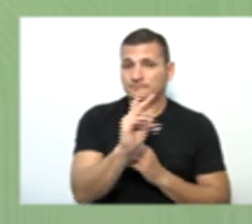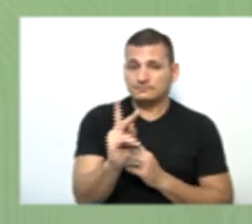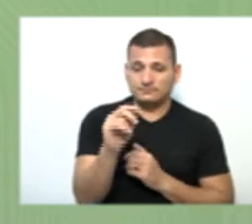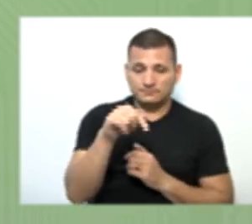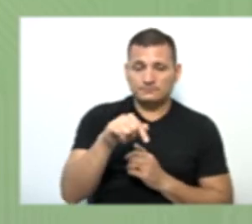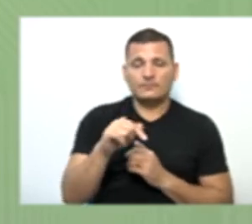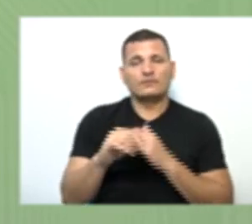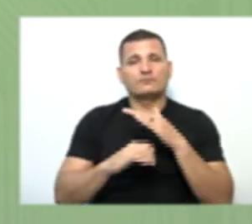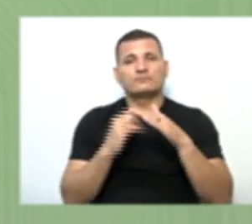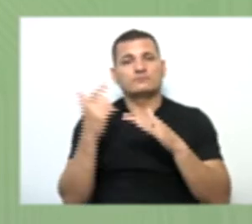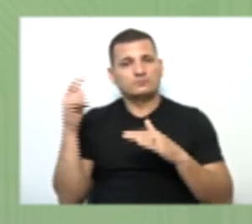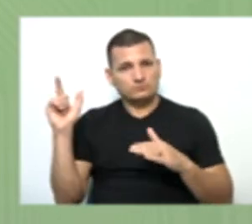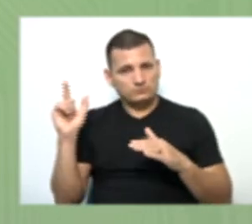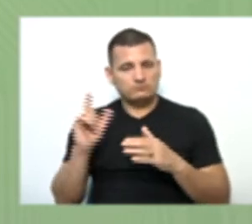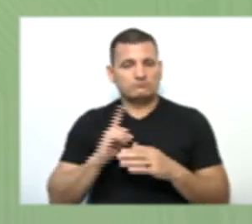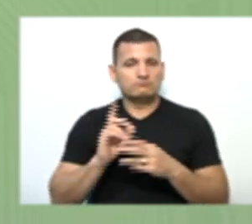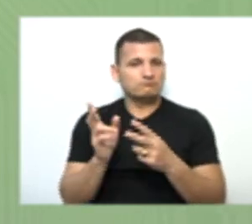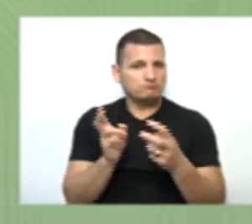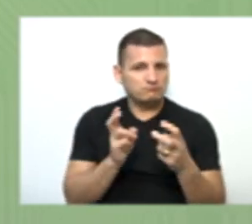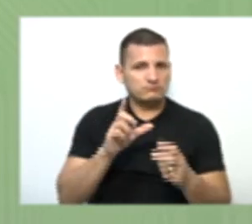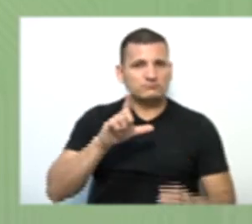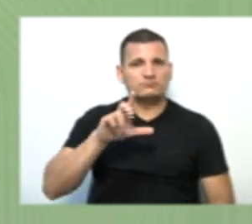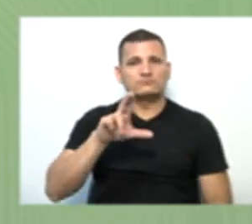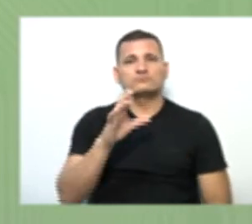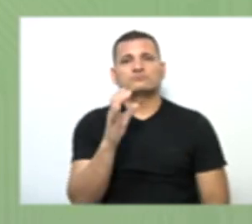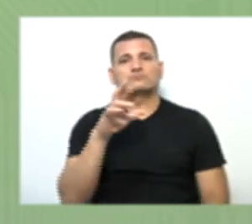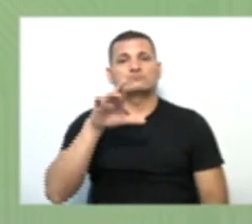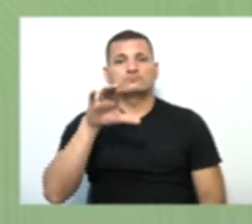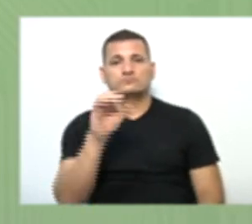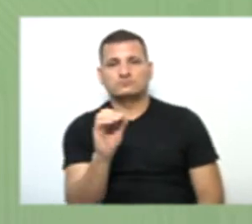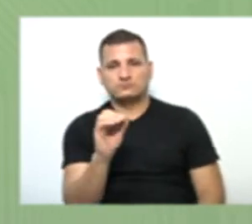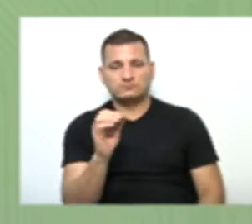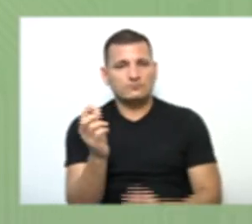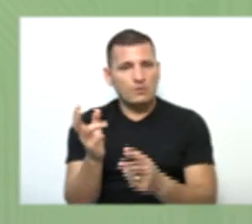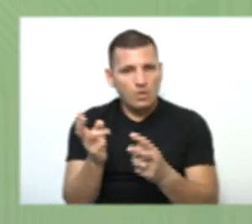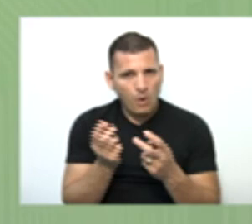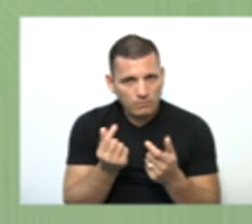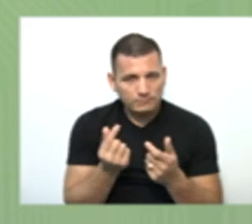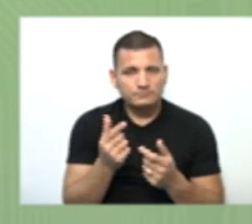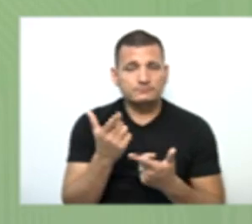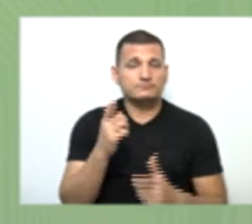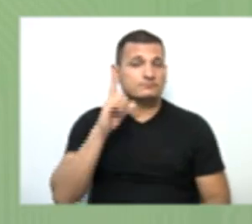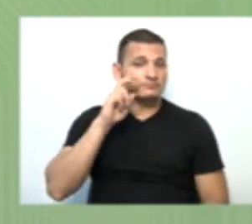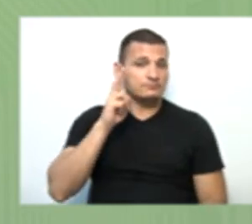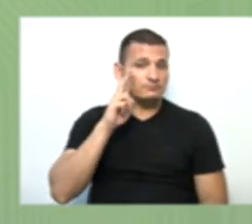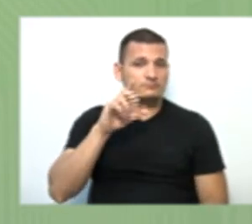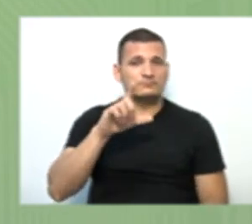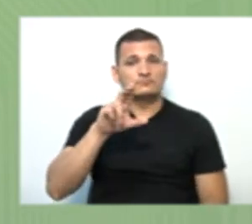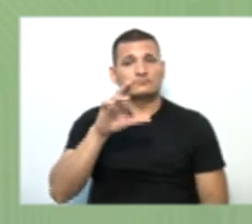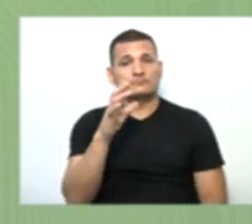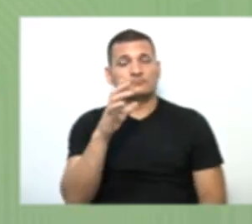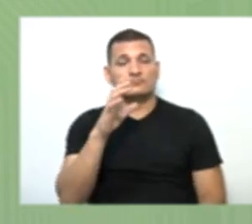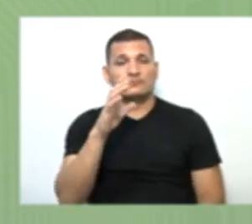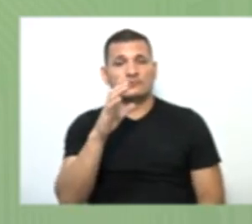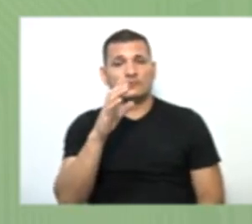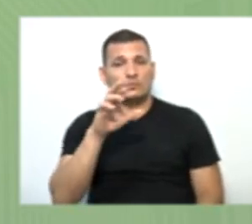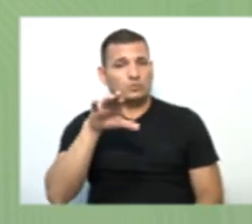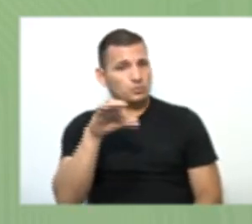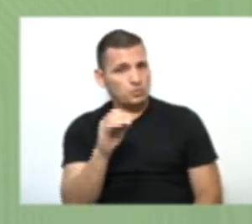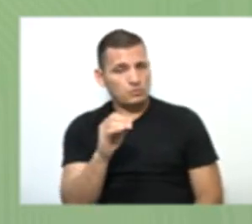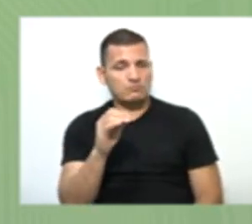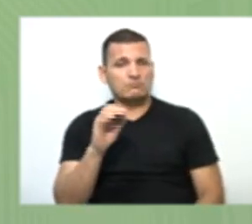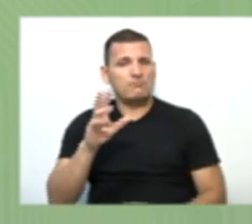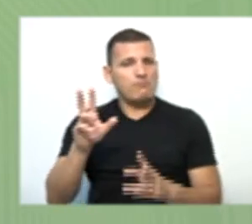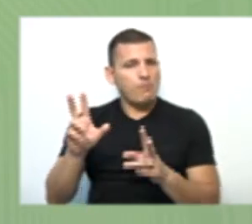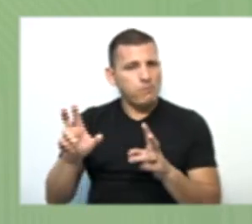temos lucro. Lembrando, né, que o lucro do ato cooperativo vai todo para a reserva